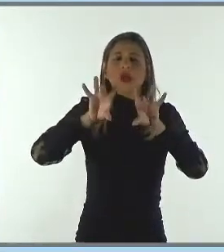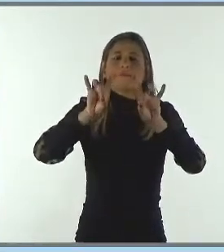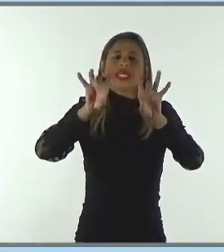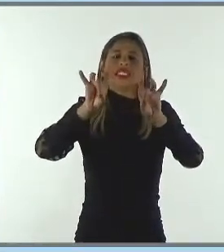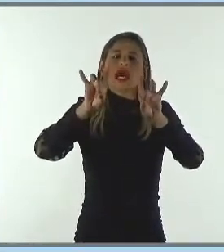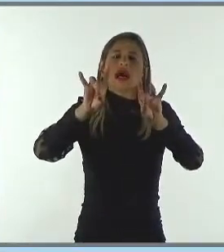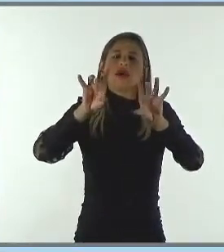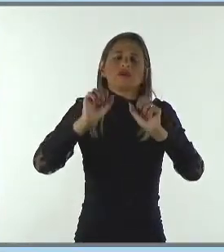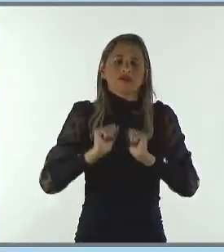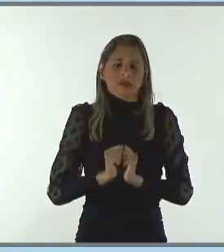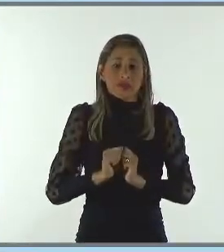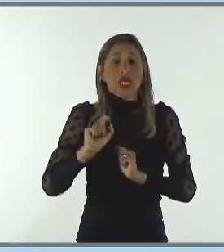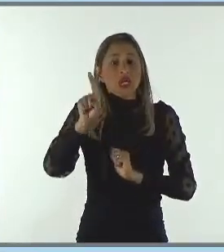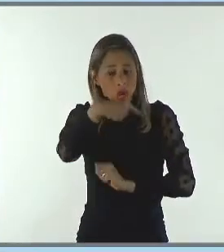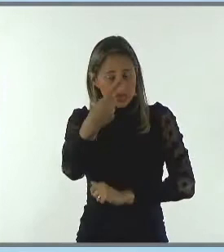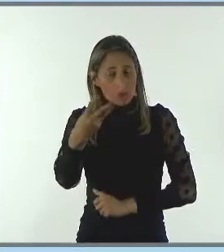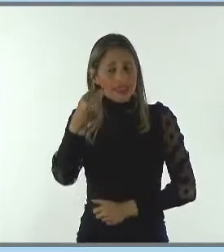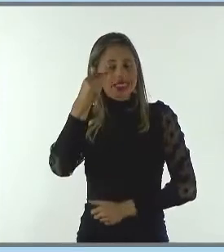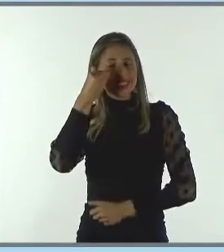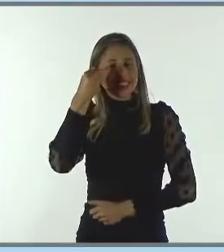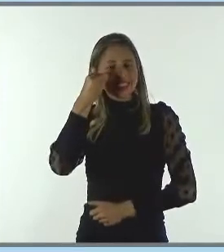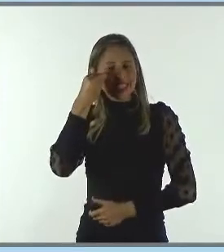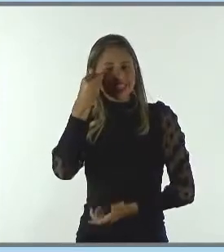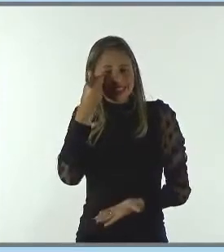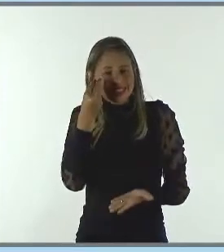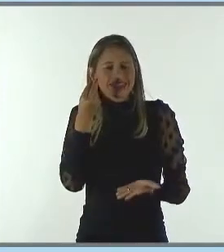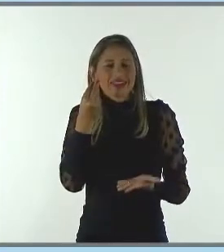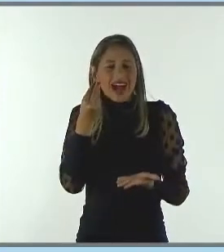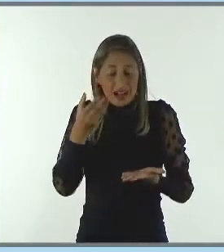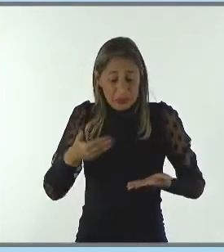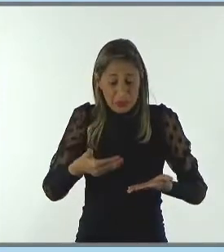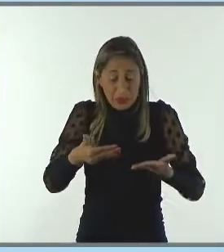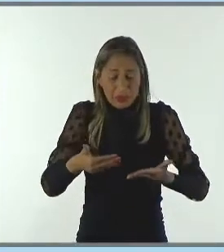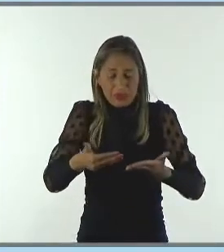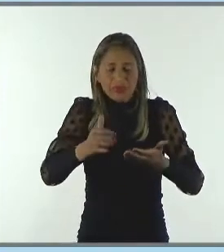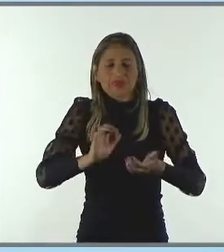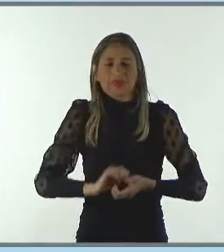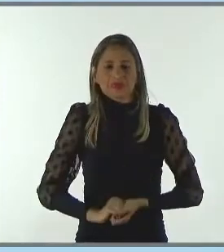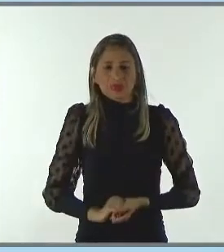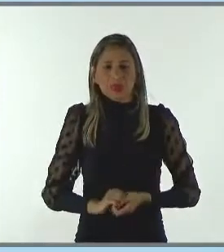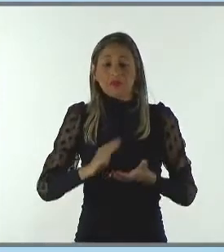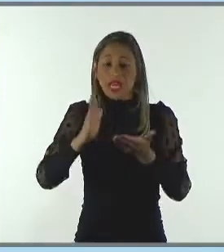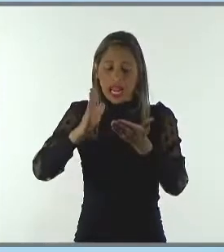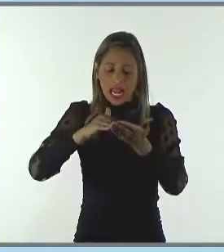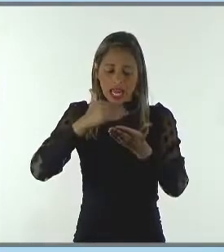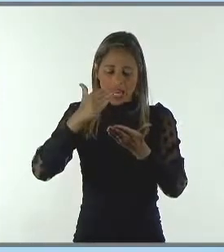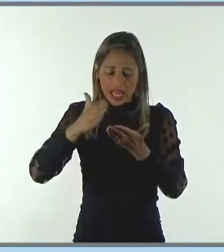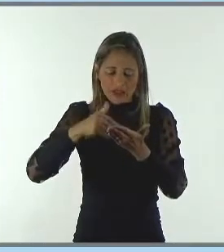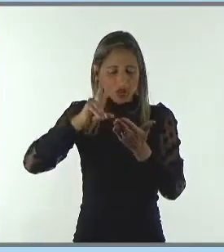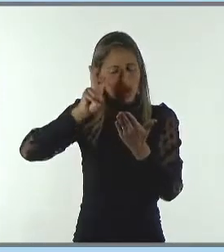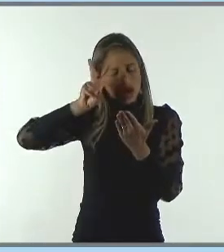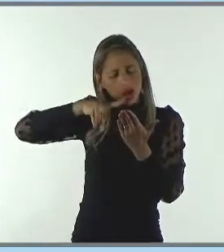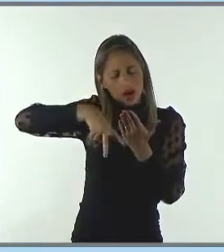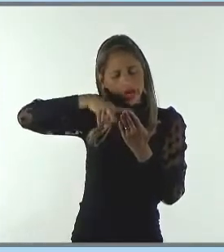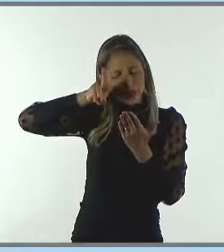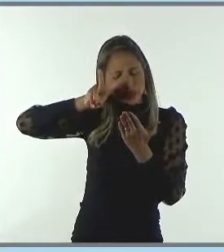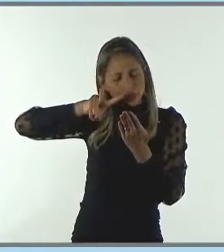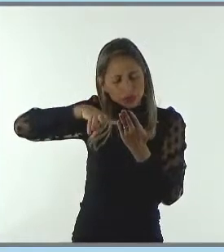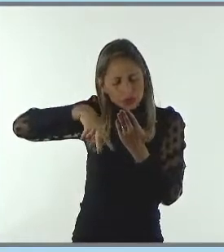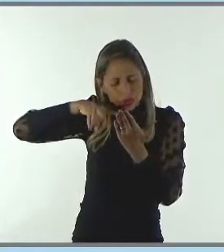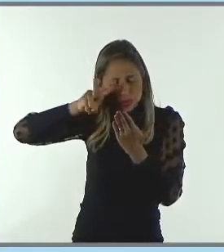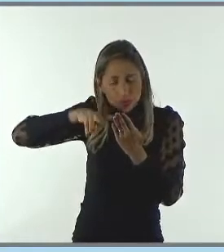por razões que vamos tentar comentar um pouquinho aqui mais adiante, o livro e a leitura se tornam, nesses dias, nesse